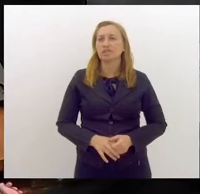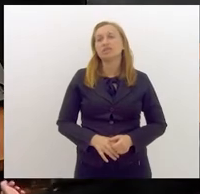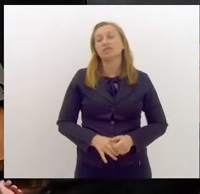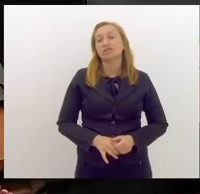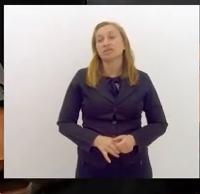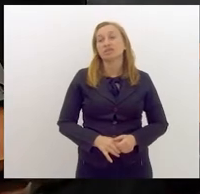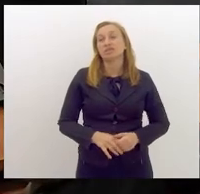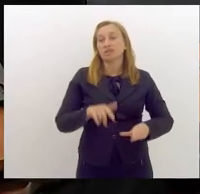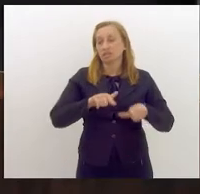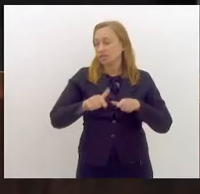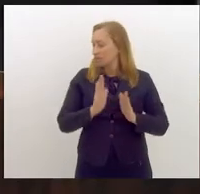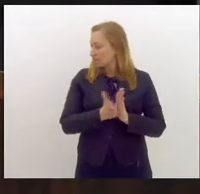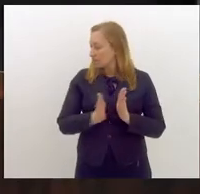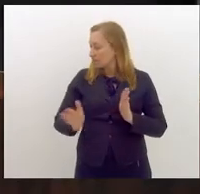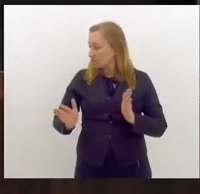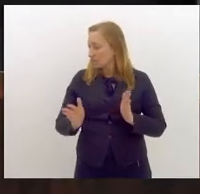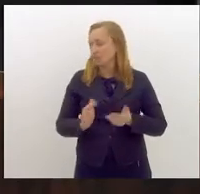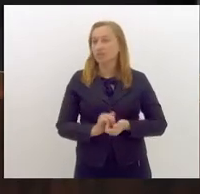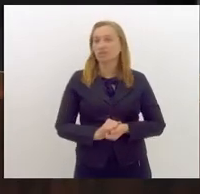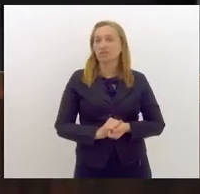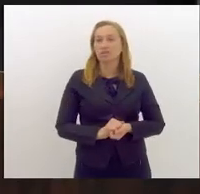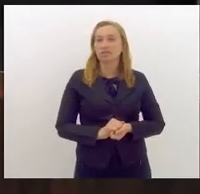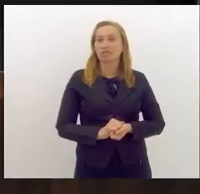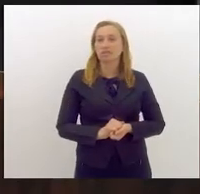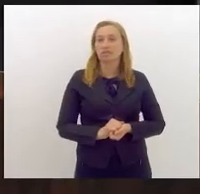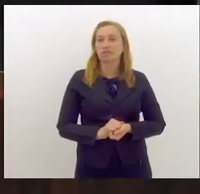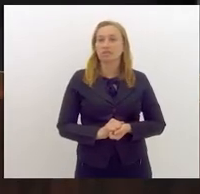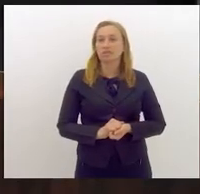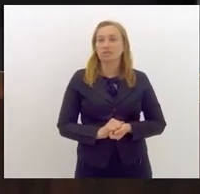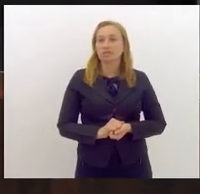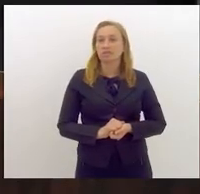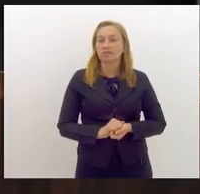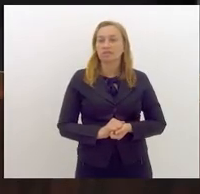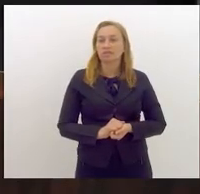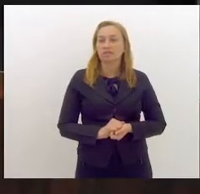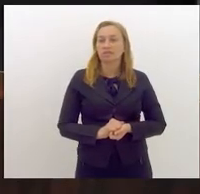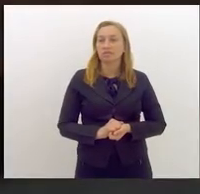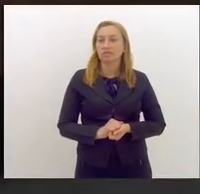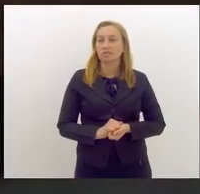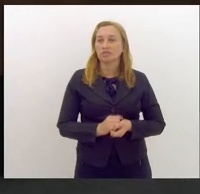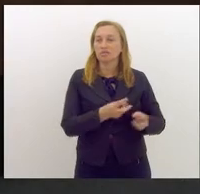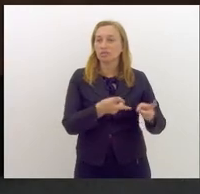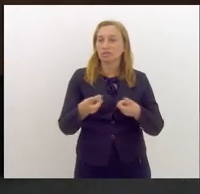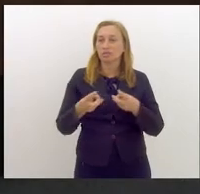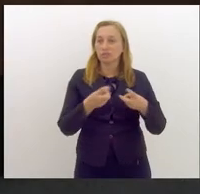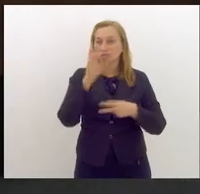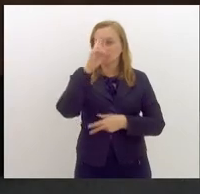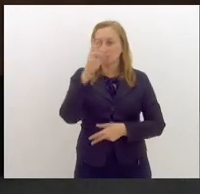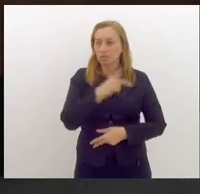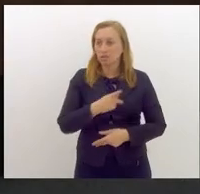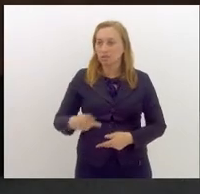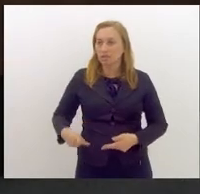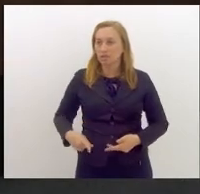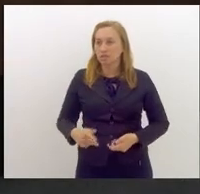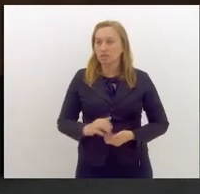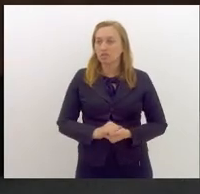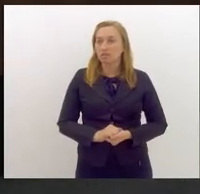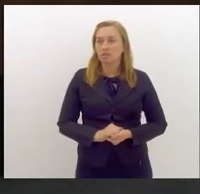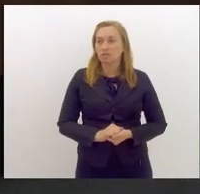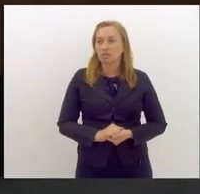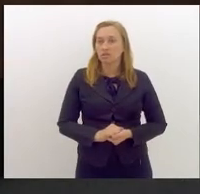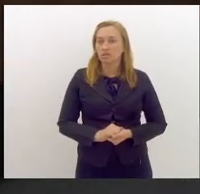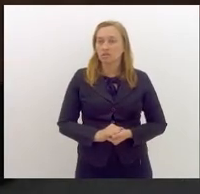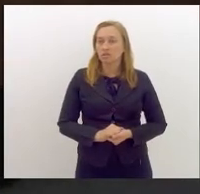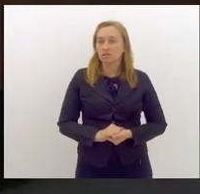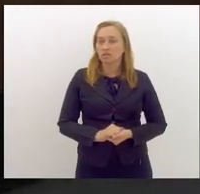eu chamo os trabalhos ao hotel sendo informado com excelência autor de emendas mas eu queria fazer uma observação por favor o